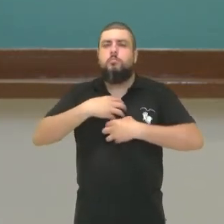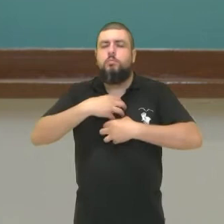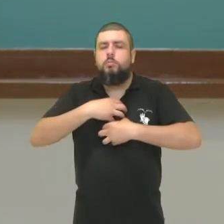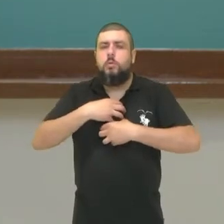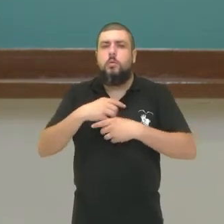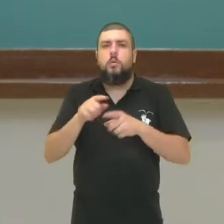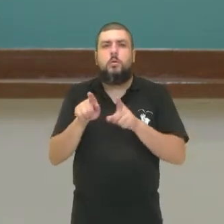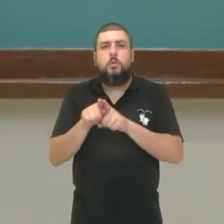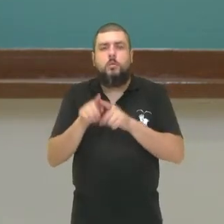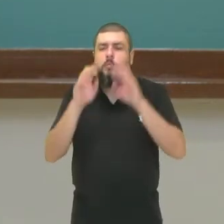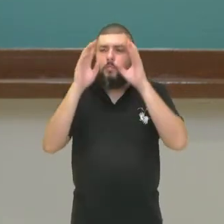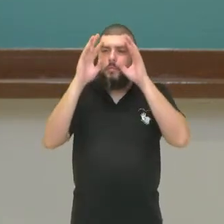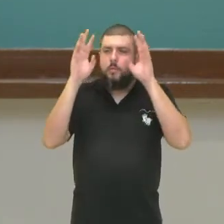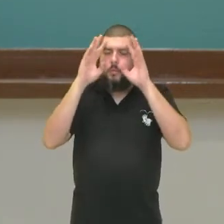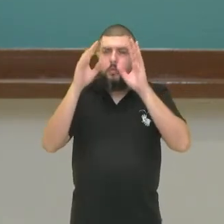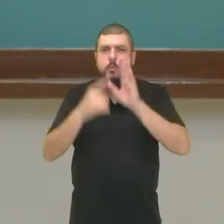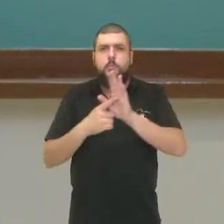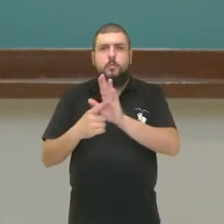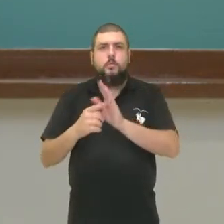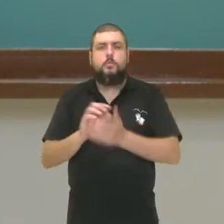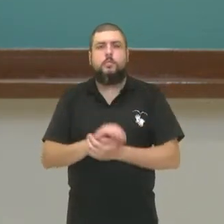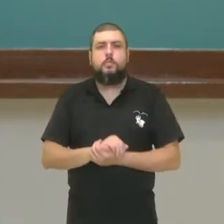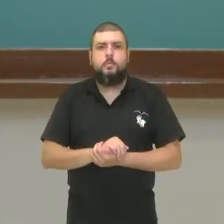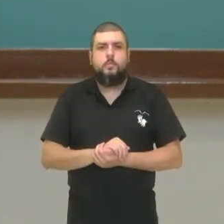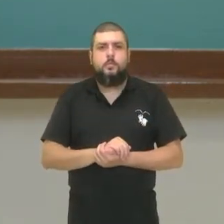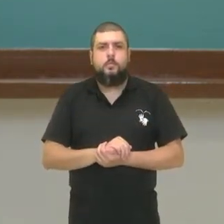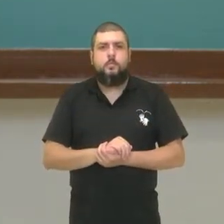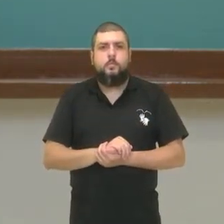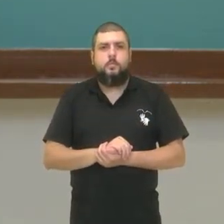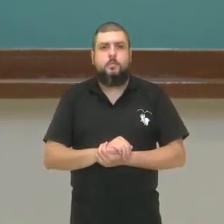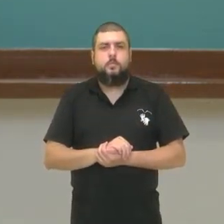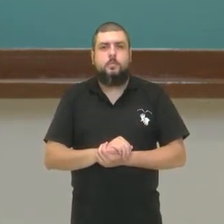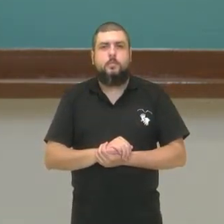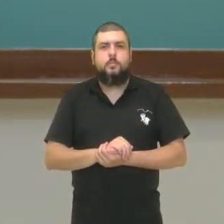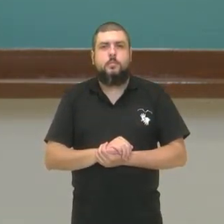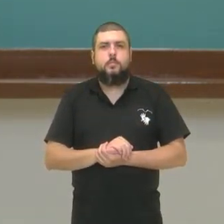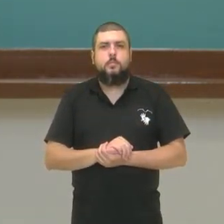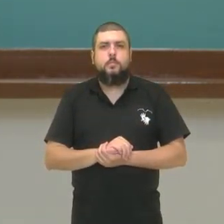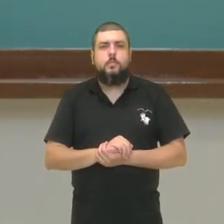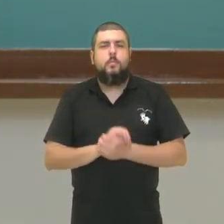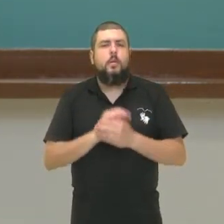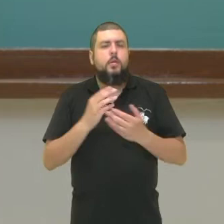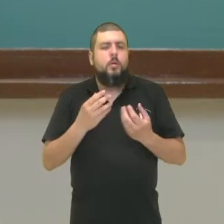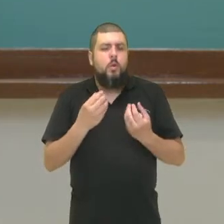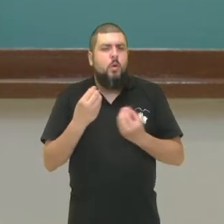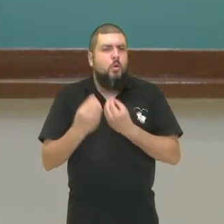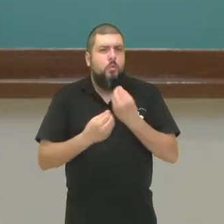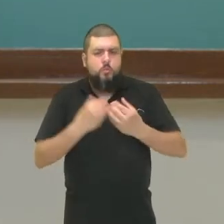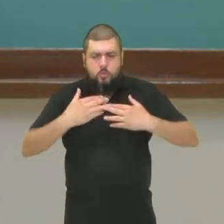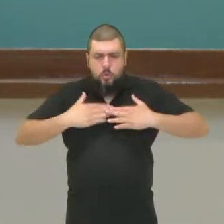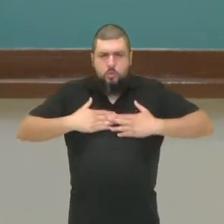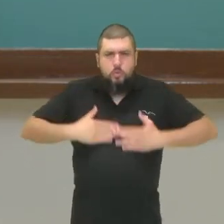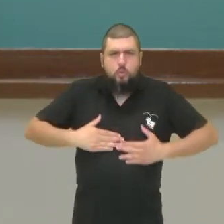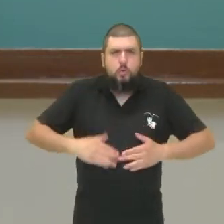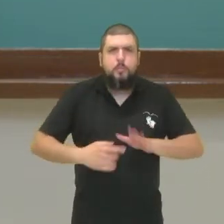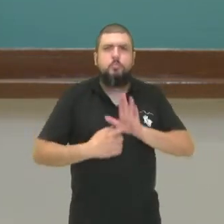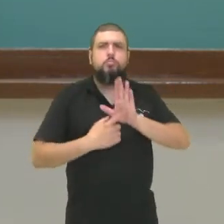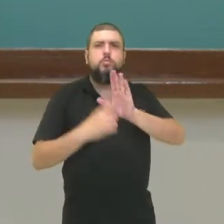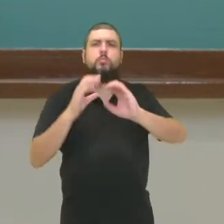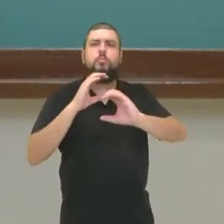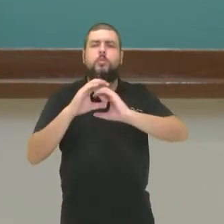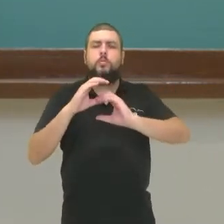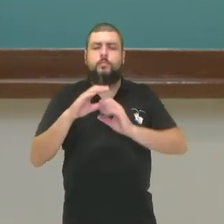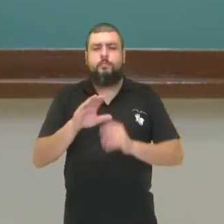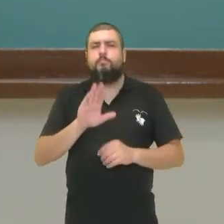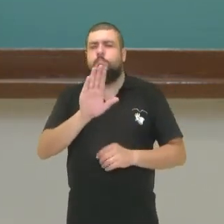se usa a expressão que o corpo fala. Então, como que esse corpo fala? Então, imagine que você chega hoje da escola lá